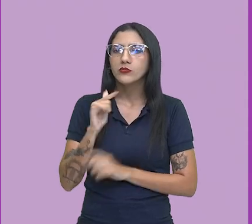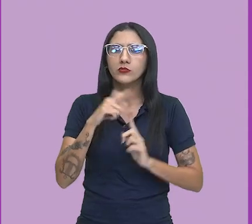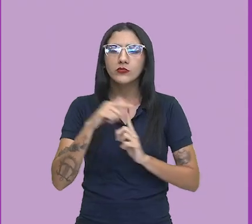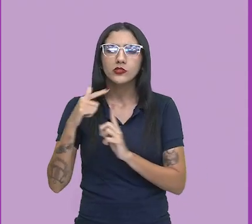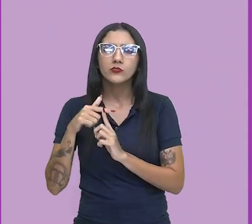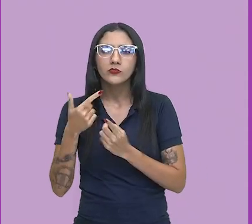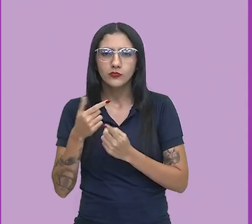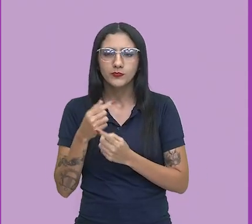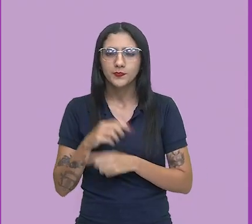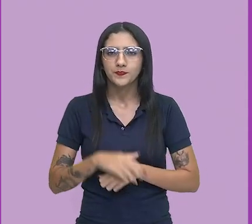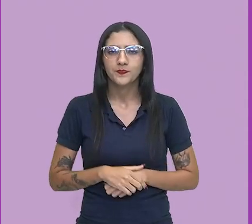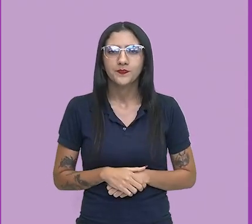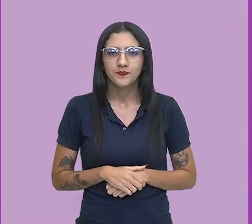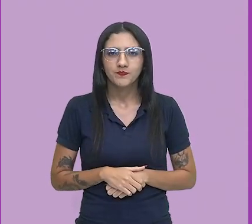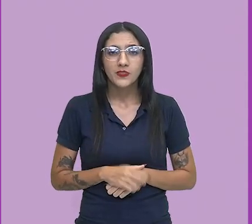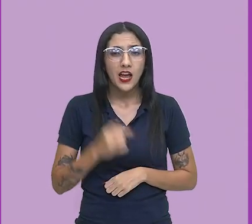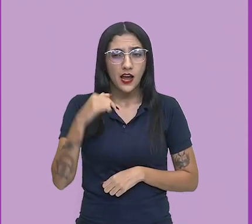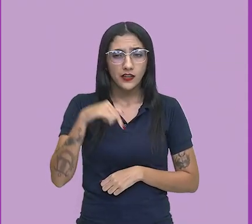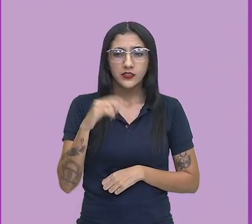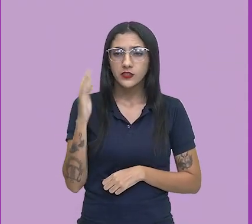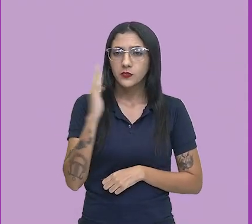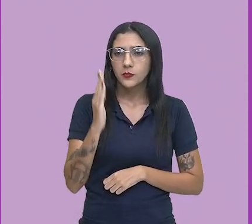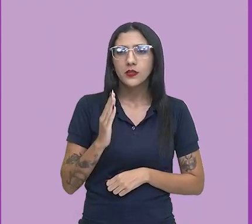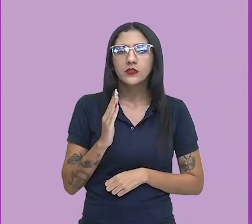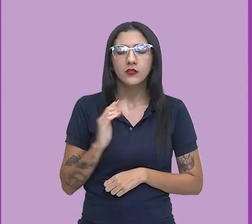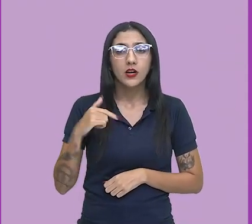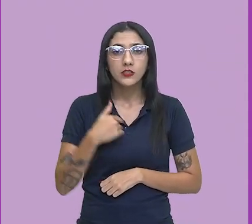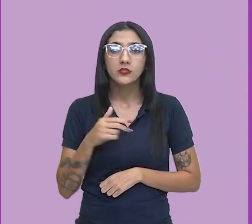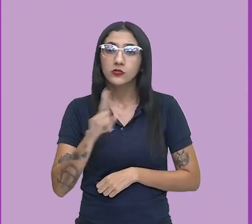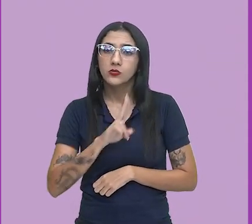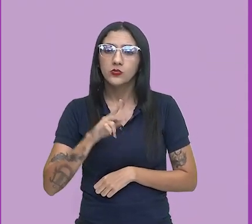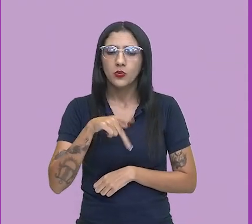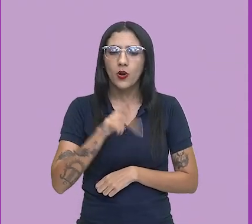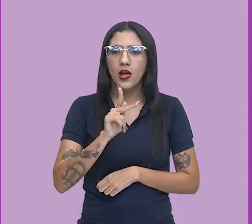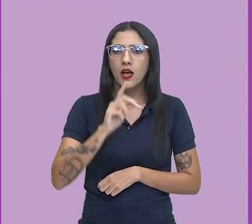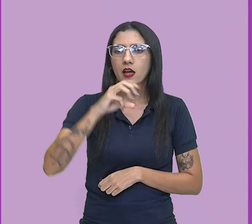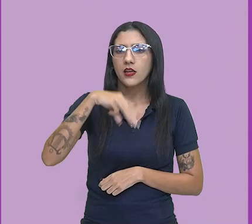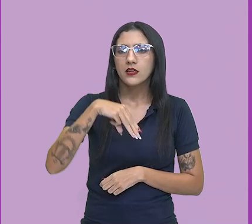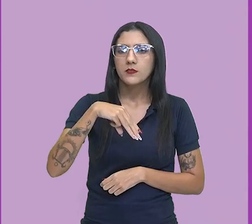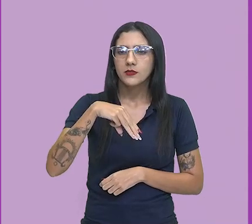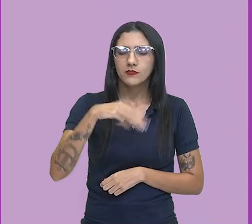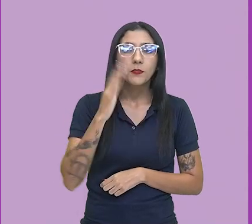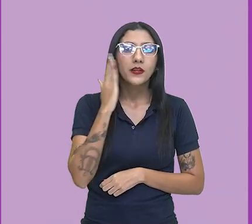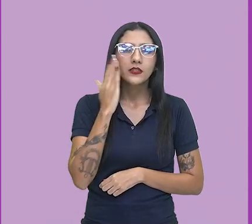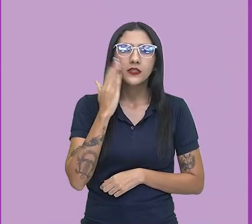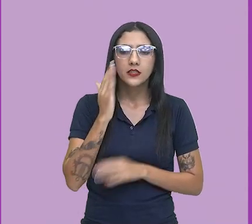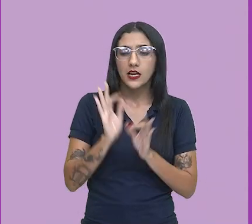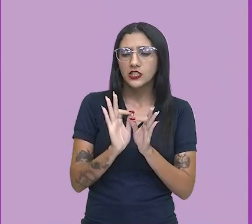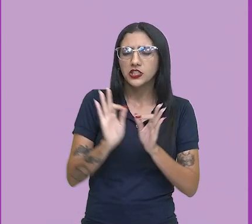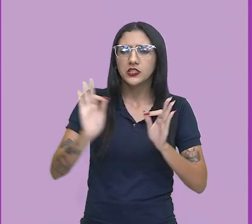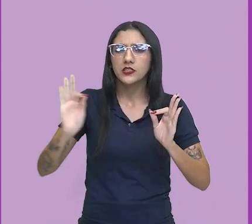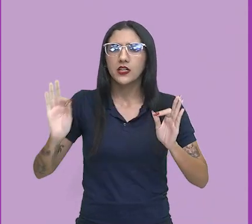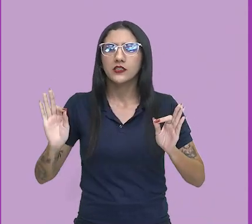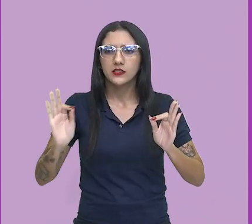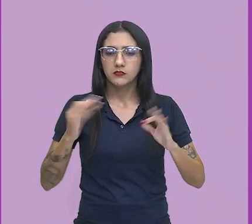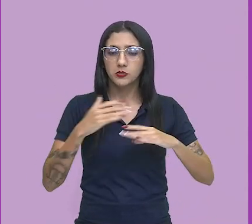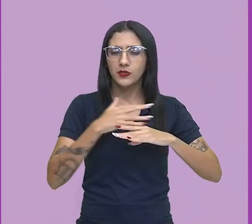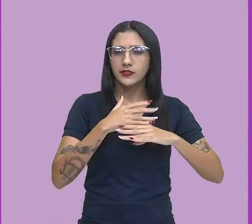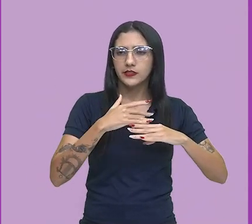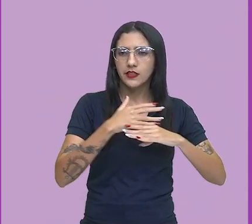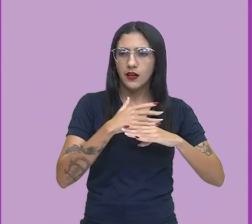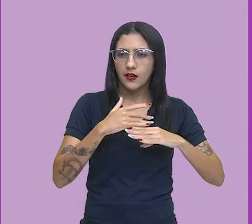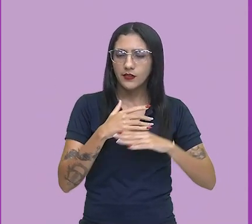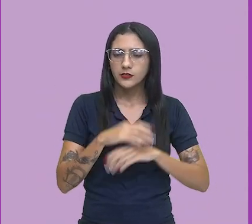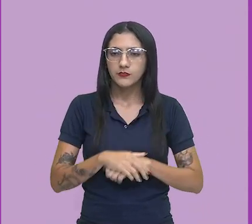medidas, né? Aqui no Brasil a gente utiliza o quilômetro para indicar a distância entre duas cidades, por exemplo. Em